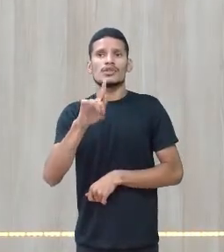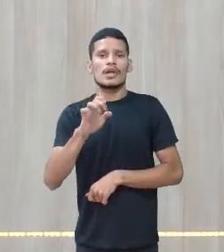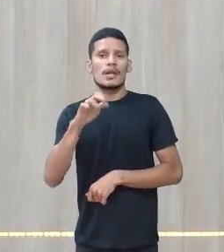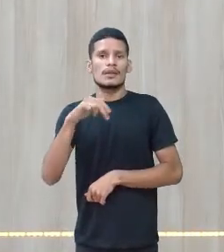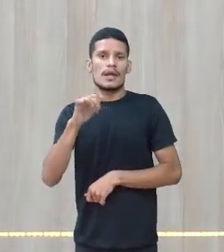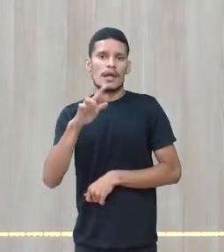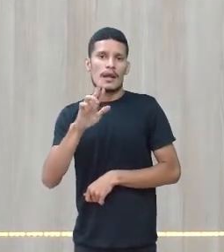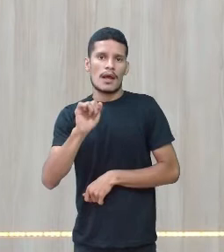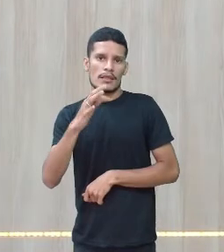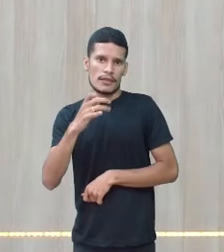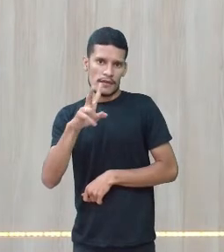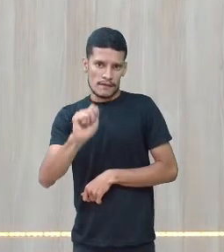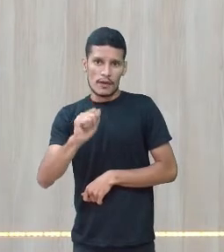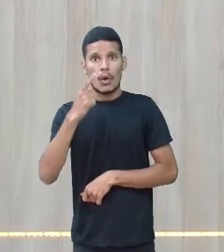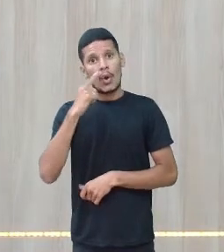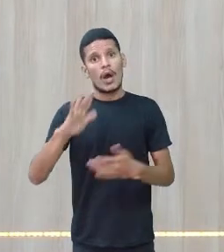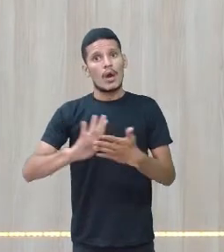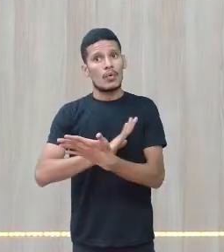talvez vocês